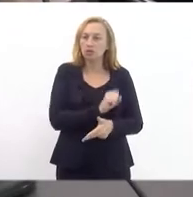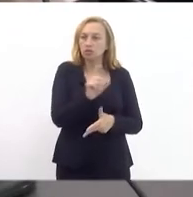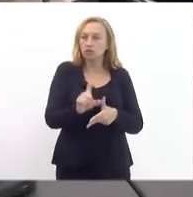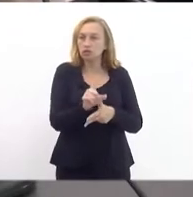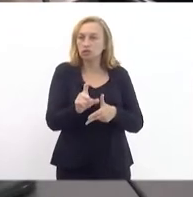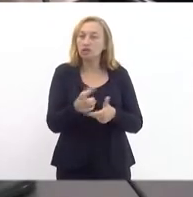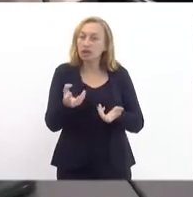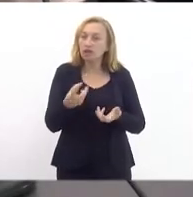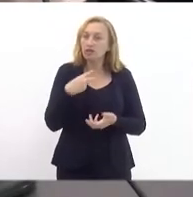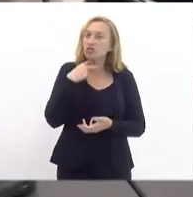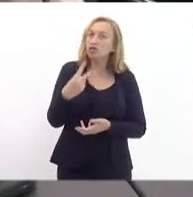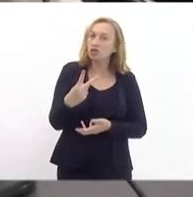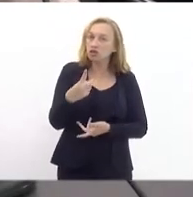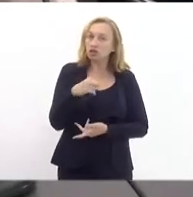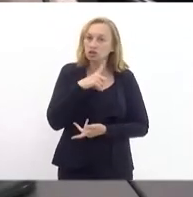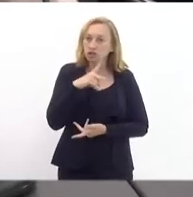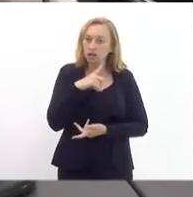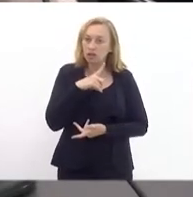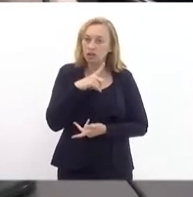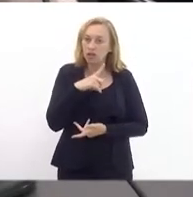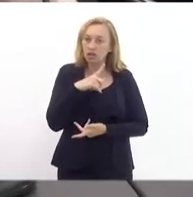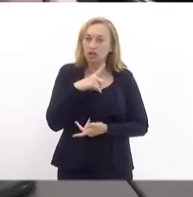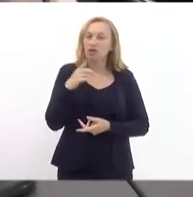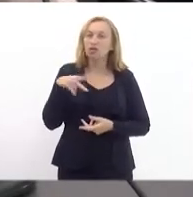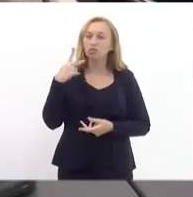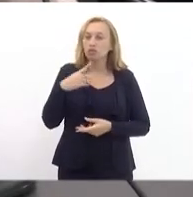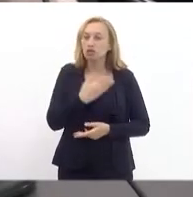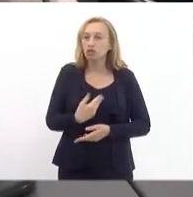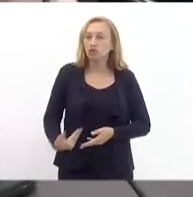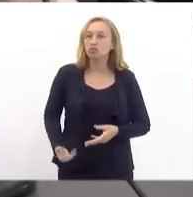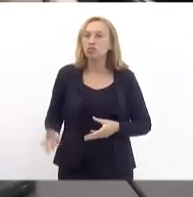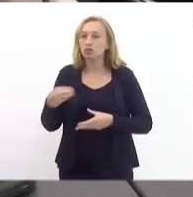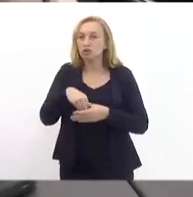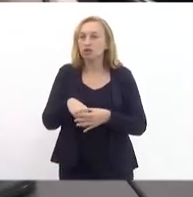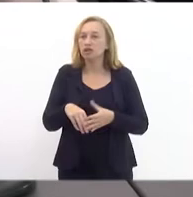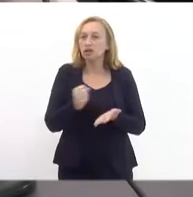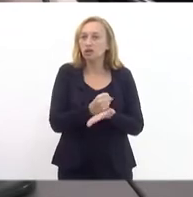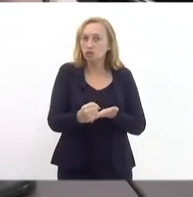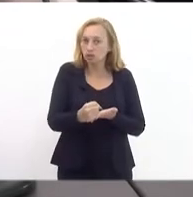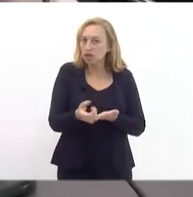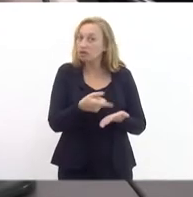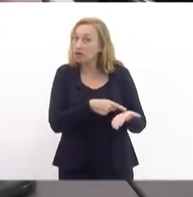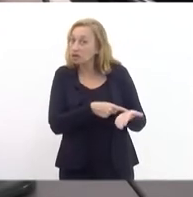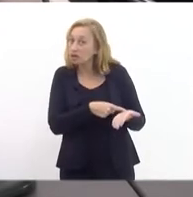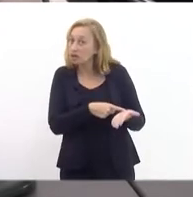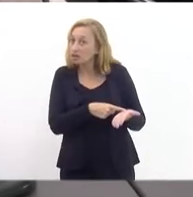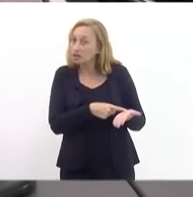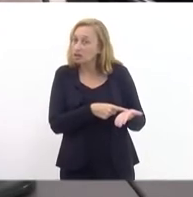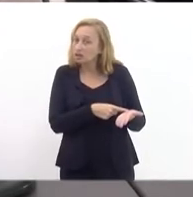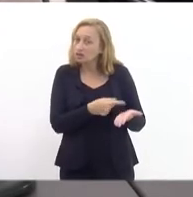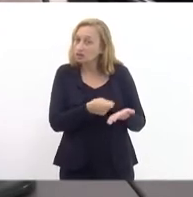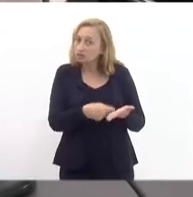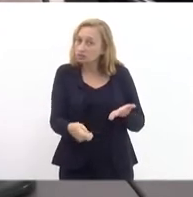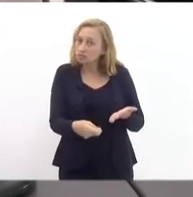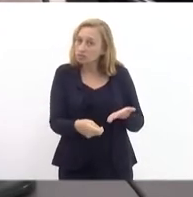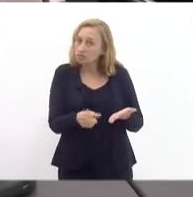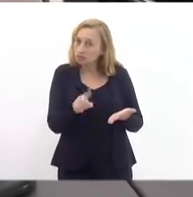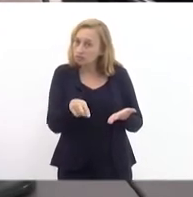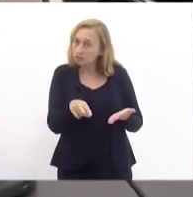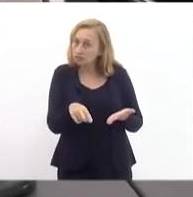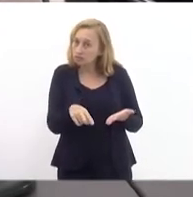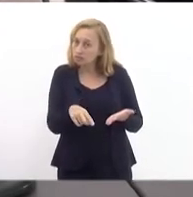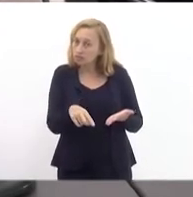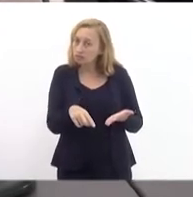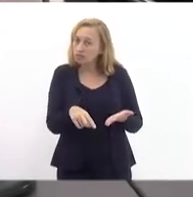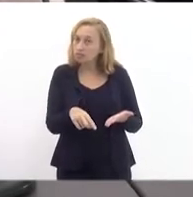dar voz para implementar uma política pública ali, naquele contrato que está sendo assinado, né? Esse aditivo